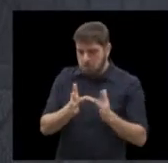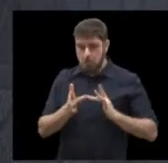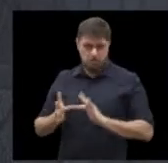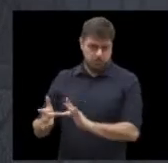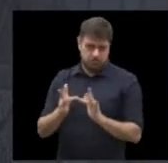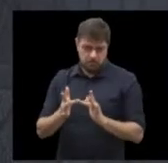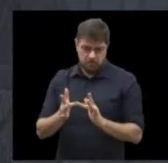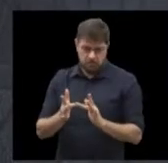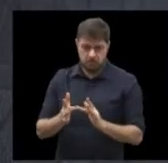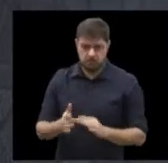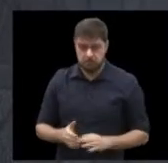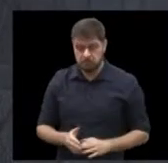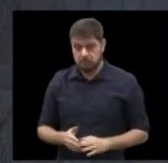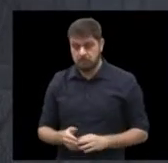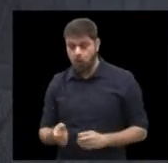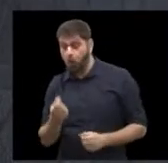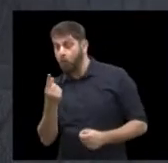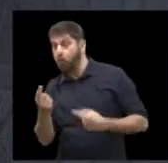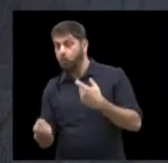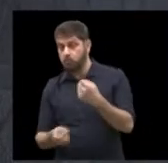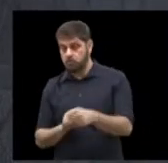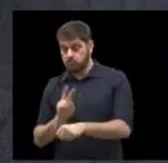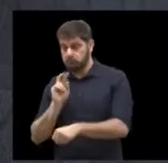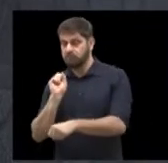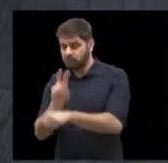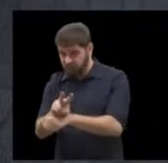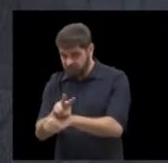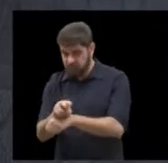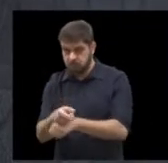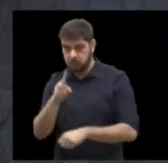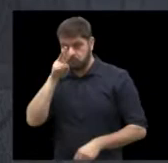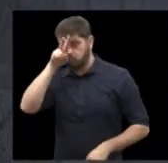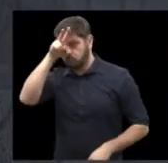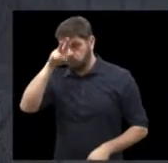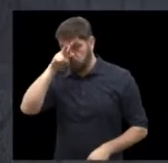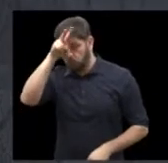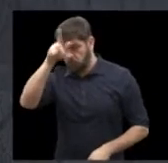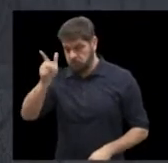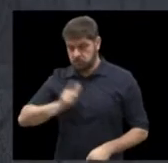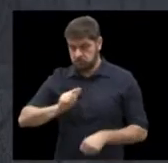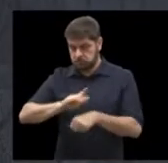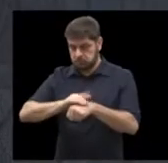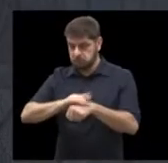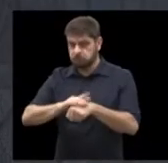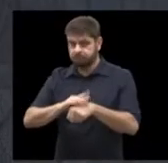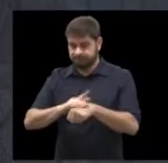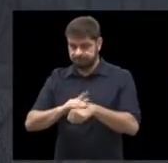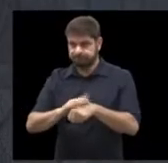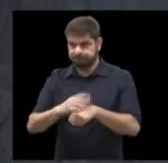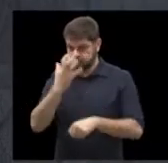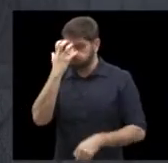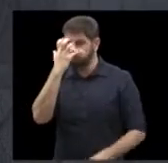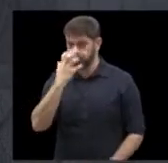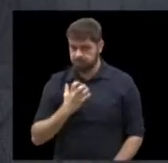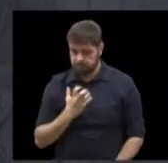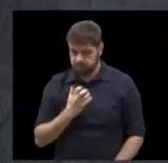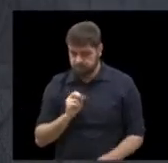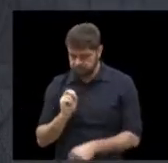gente. Mas alguns dos vírus, por exemplo, Epstein-Barr, que são doenças mais